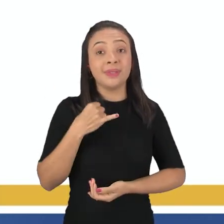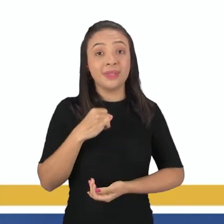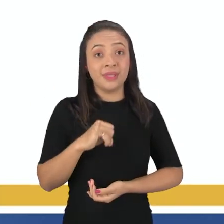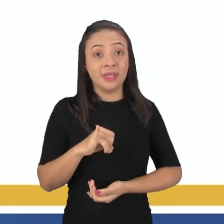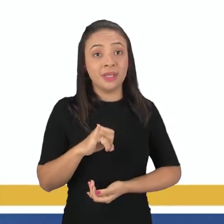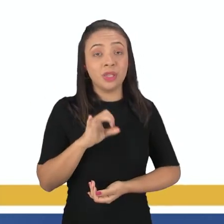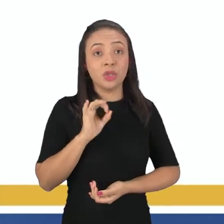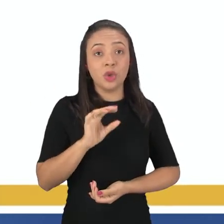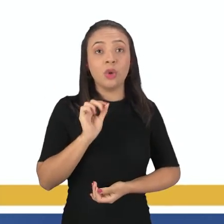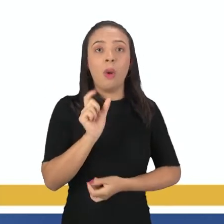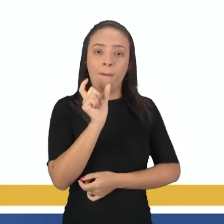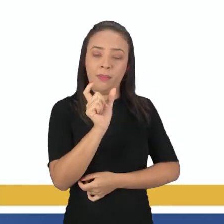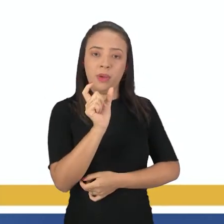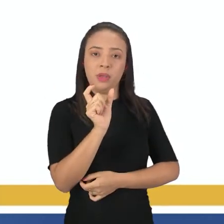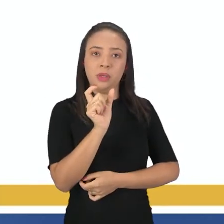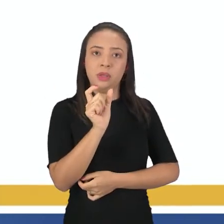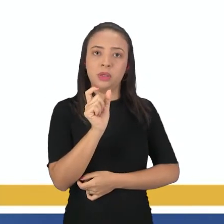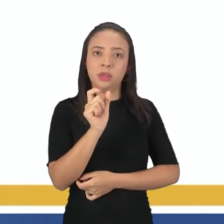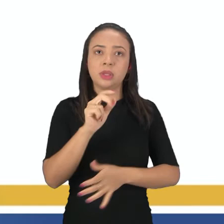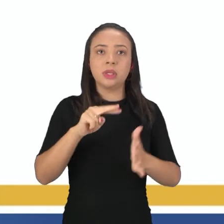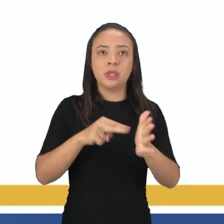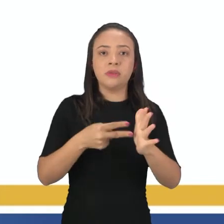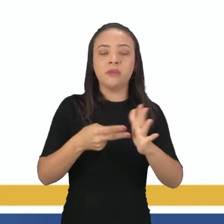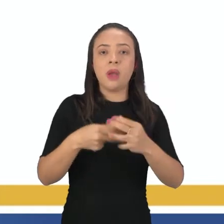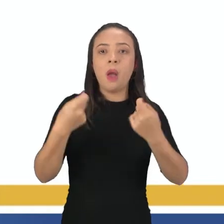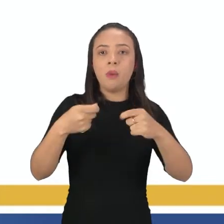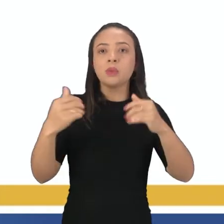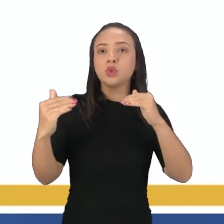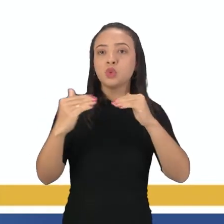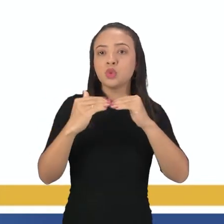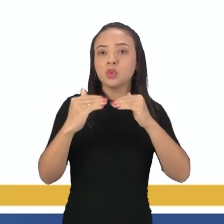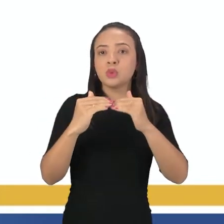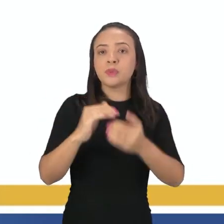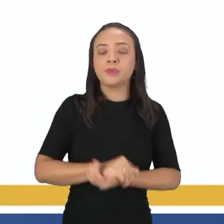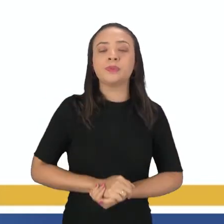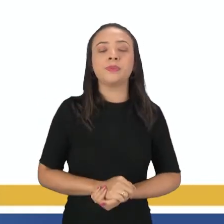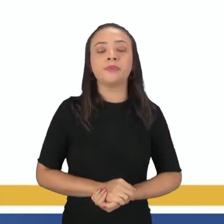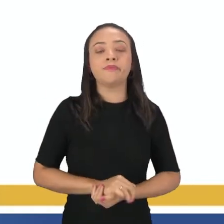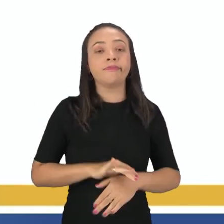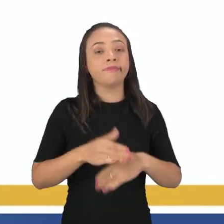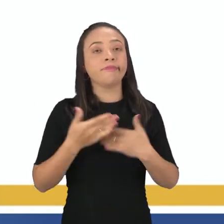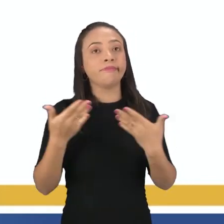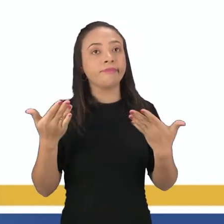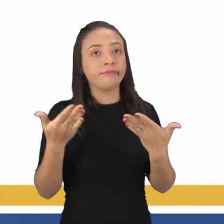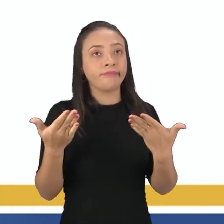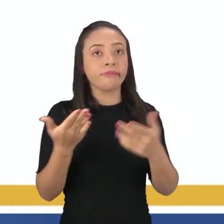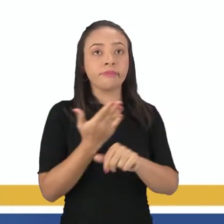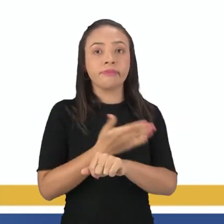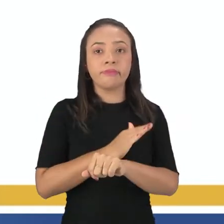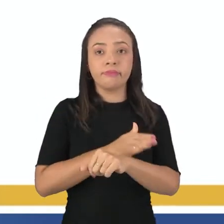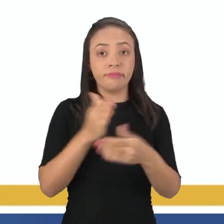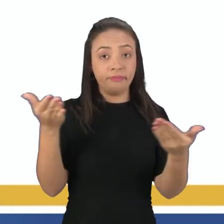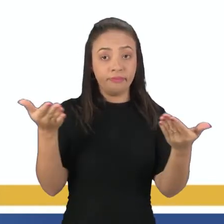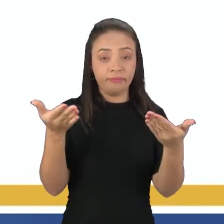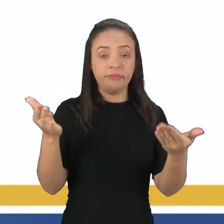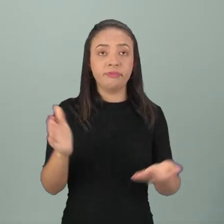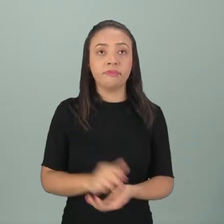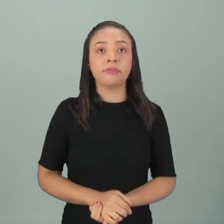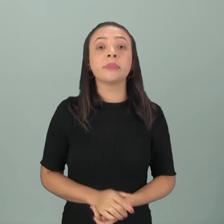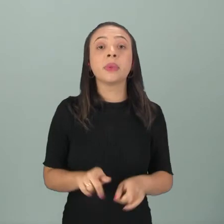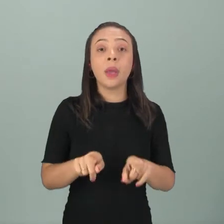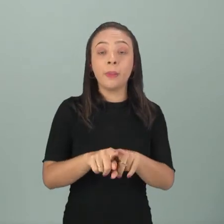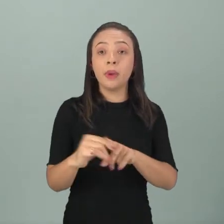partícula apassivadora, ele deverá concordar. E aí, agora nós vamos exercitar um pouquinho.